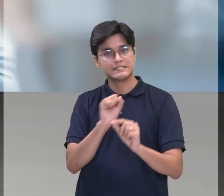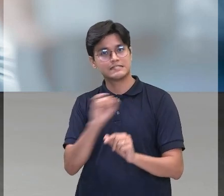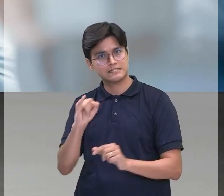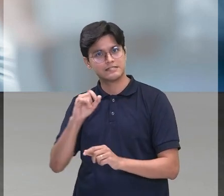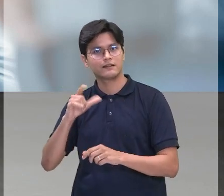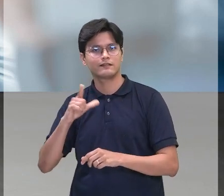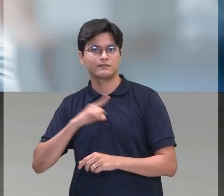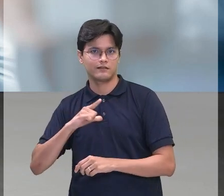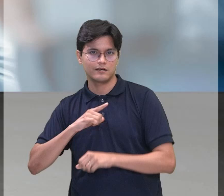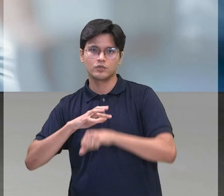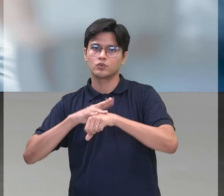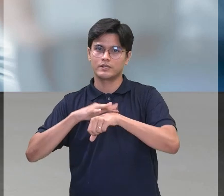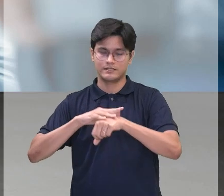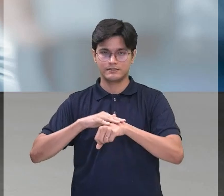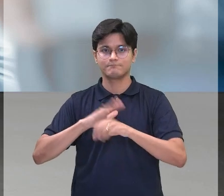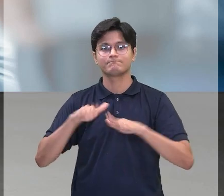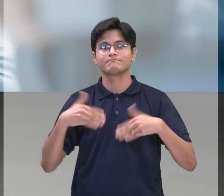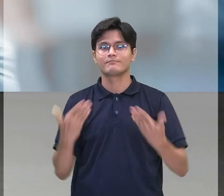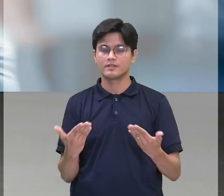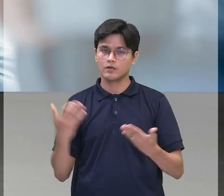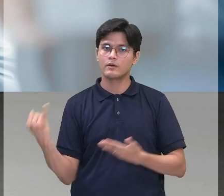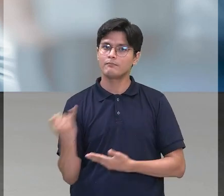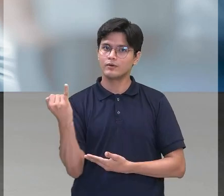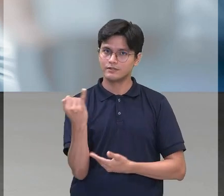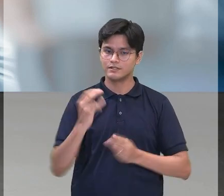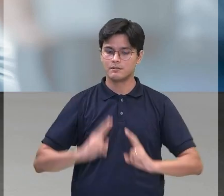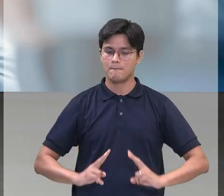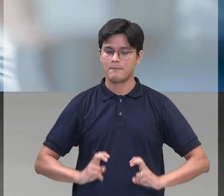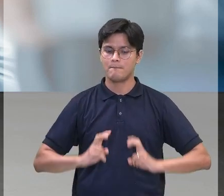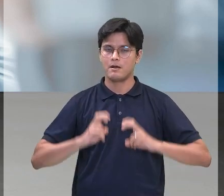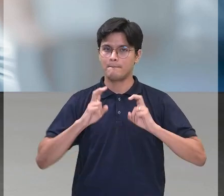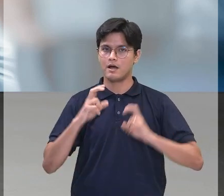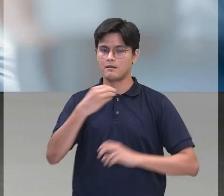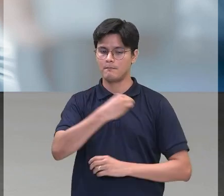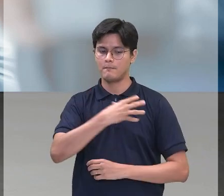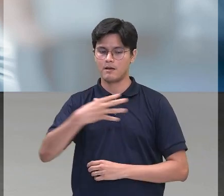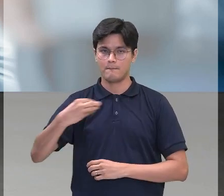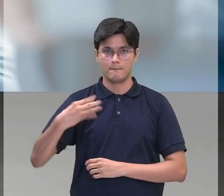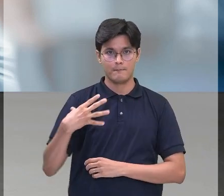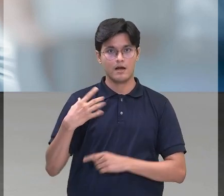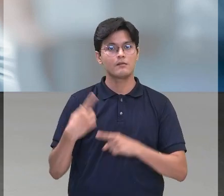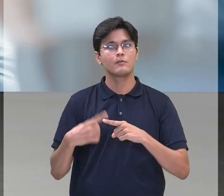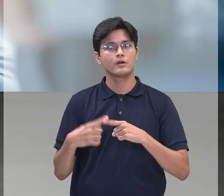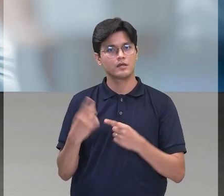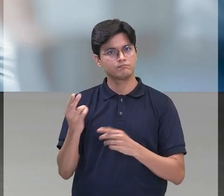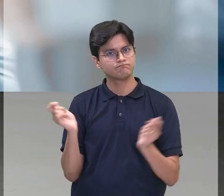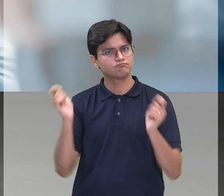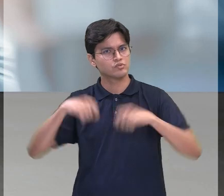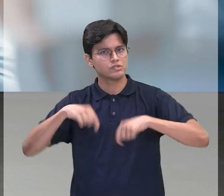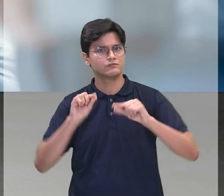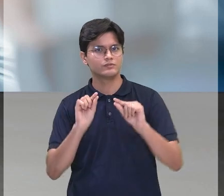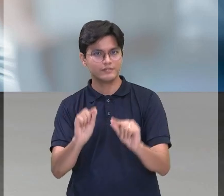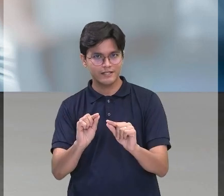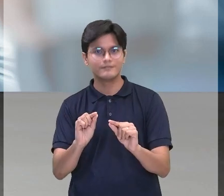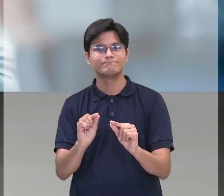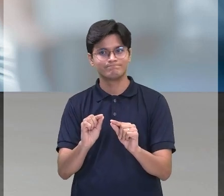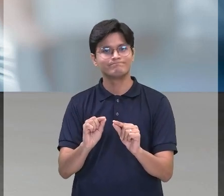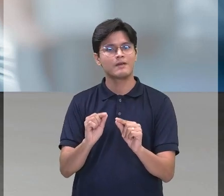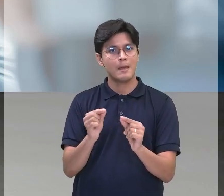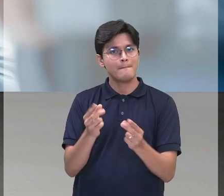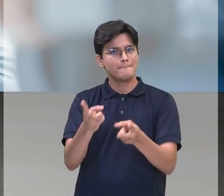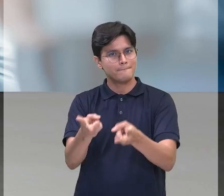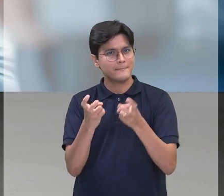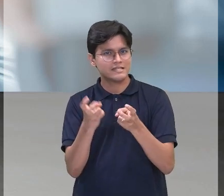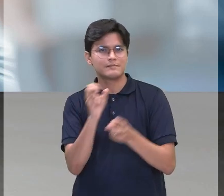Por isso que é importante a realização de exames, porque é aqui, ó, que é possível observar se tem ali alguma doença específica ou